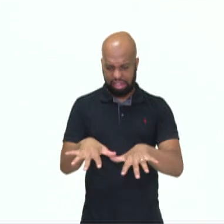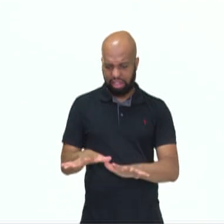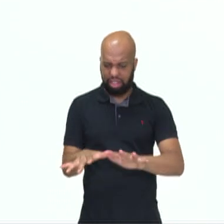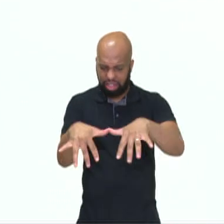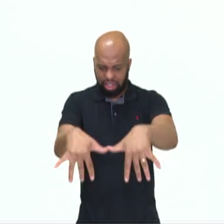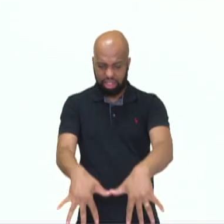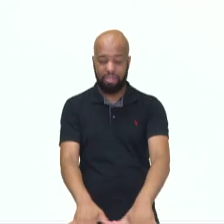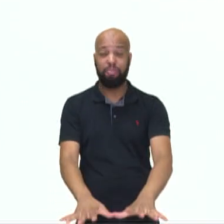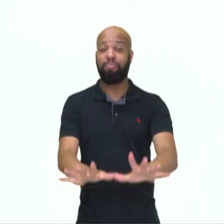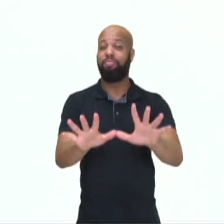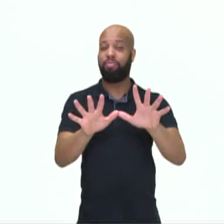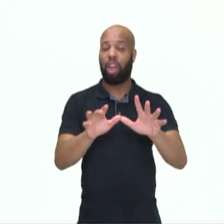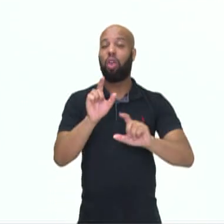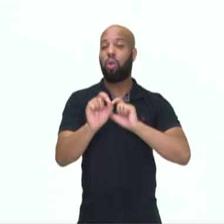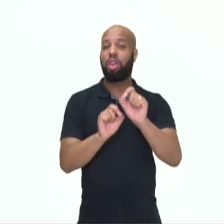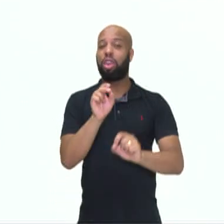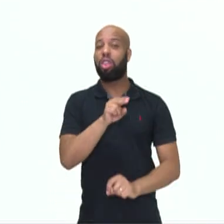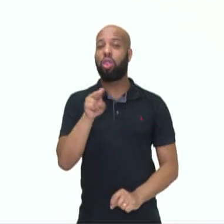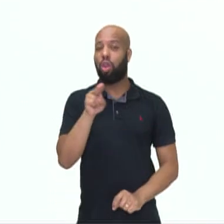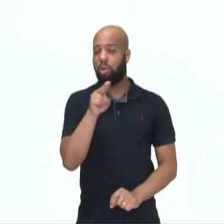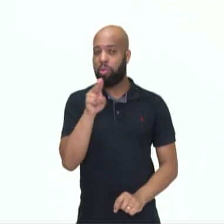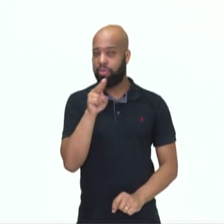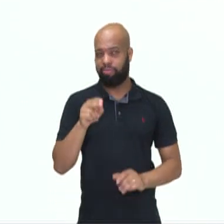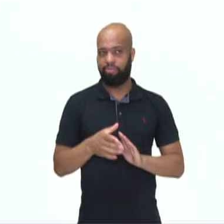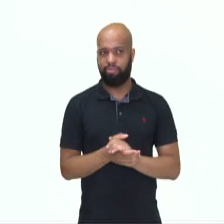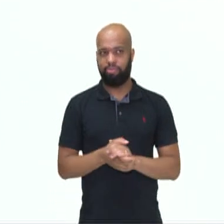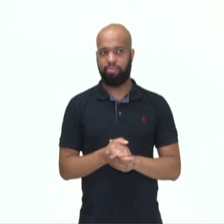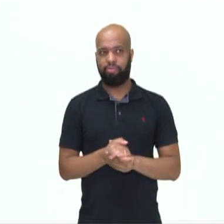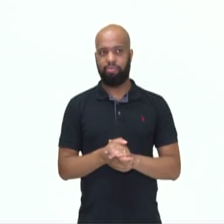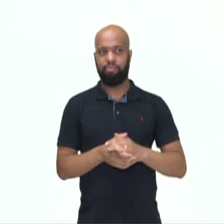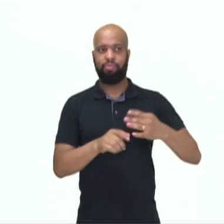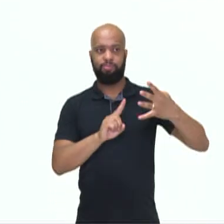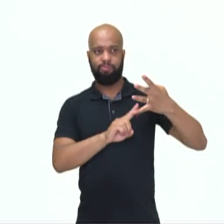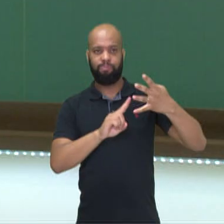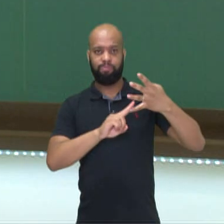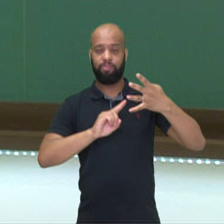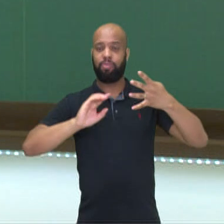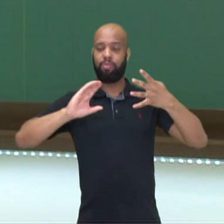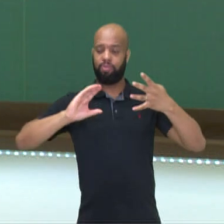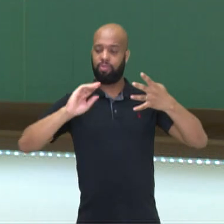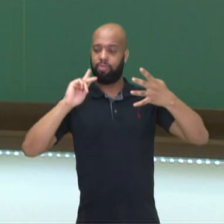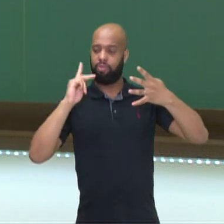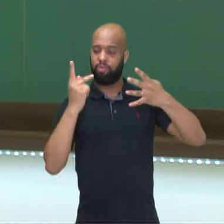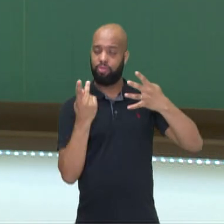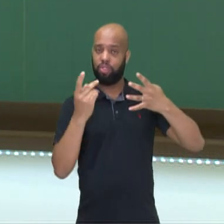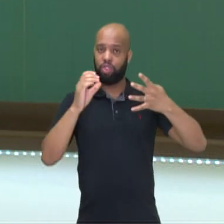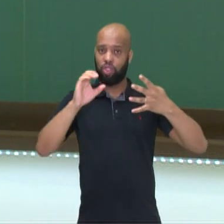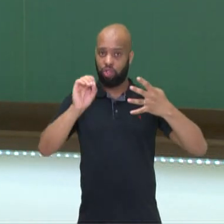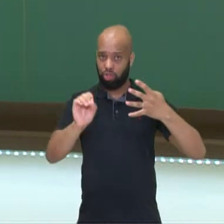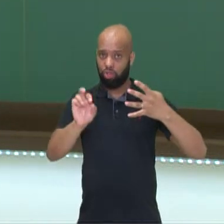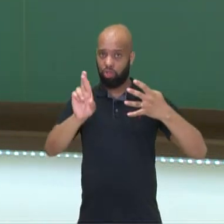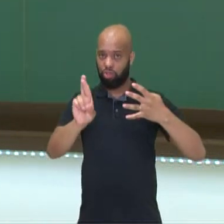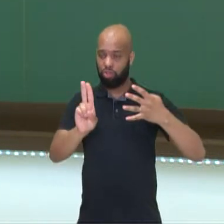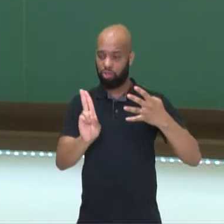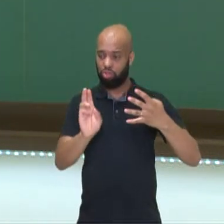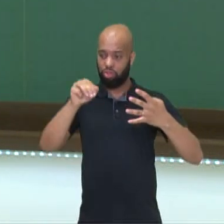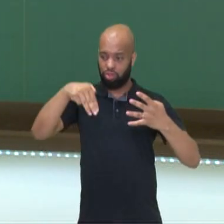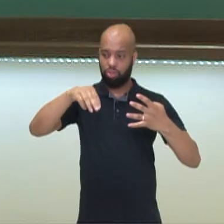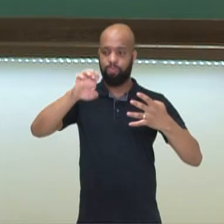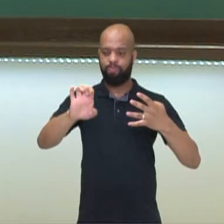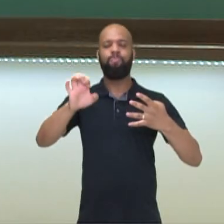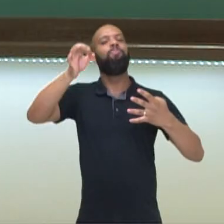hidrostático. Qual é o nome do líquido? Está aqui. Quem respondeu a letra D é